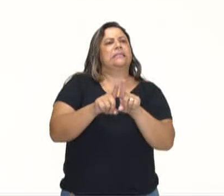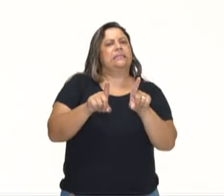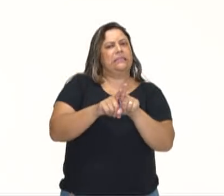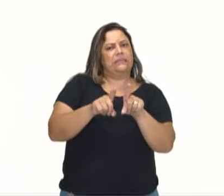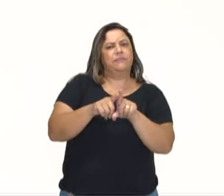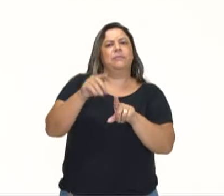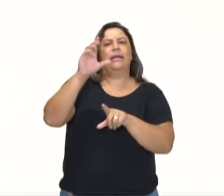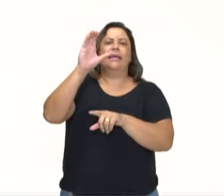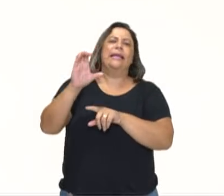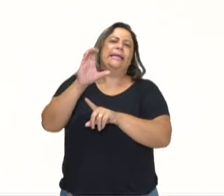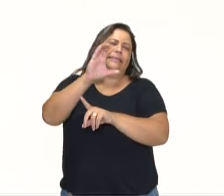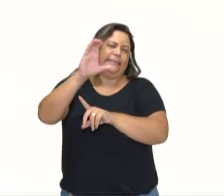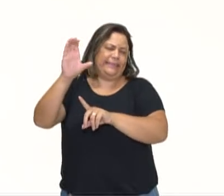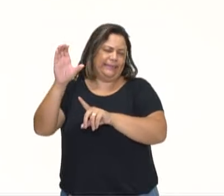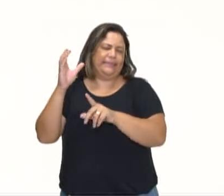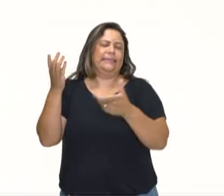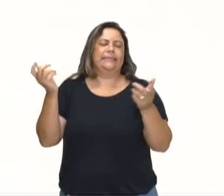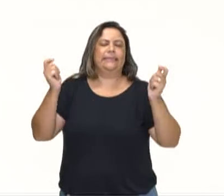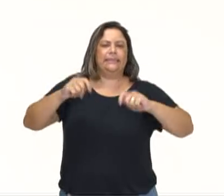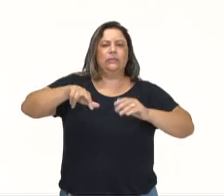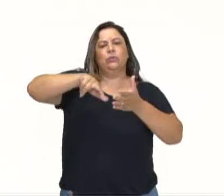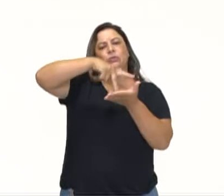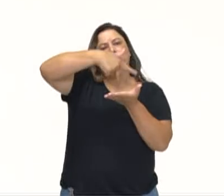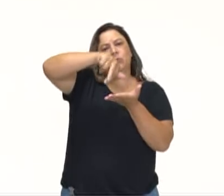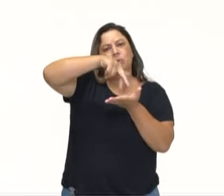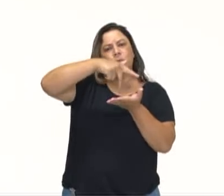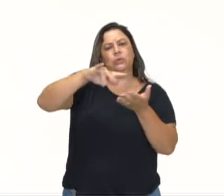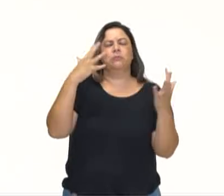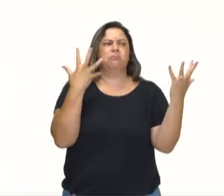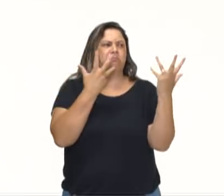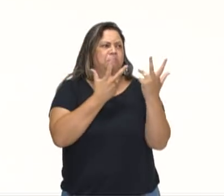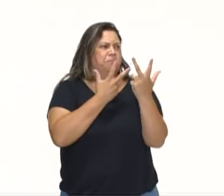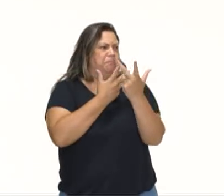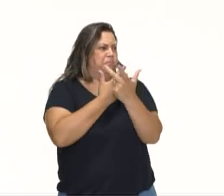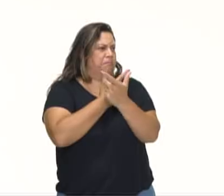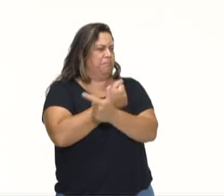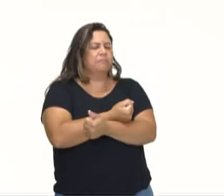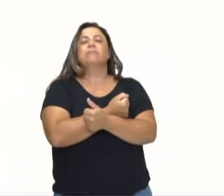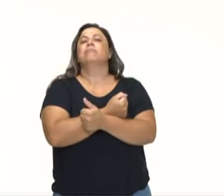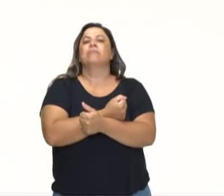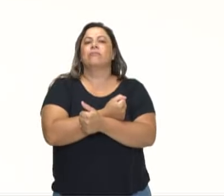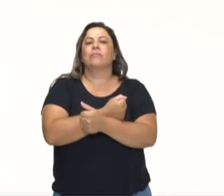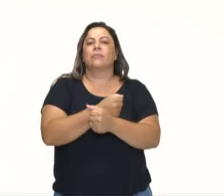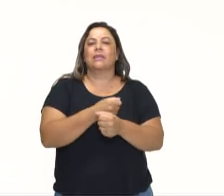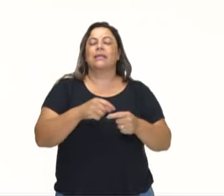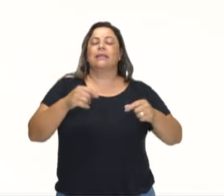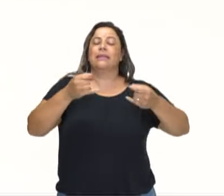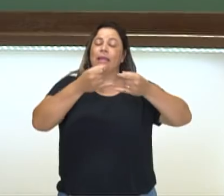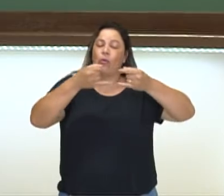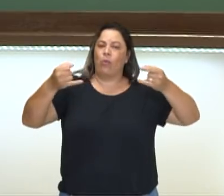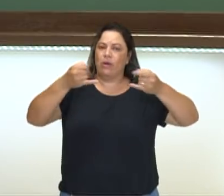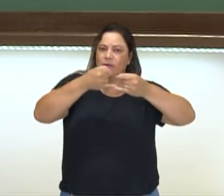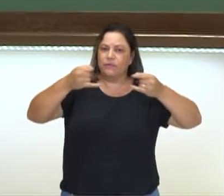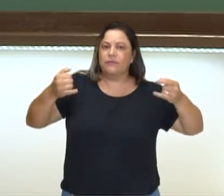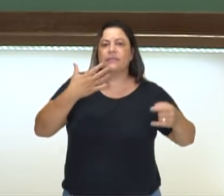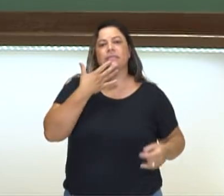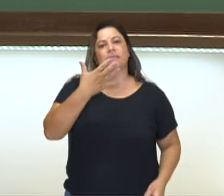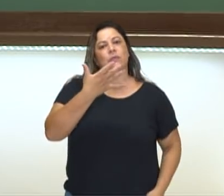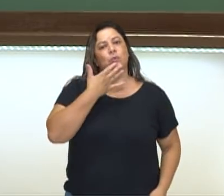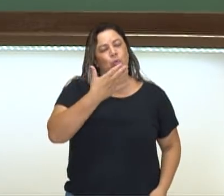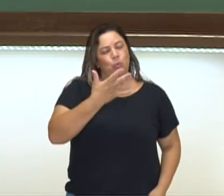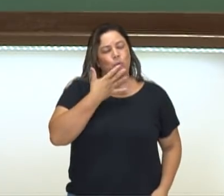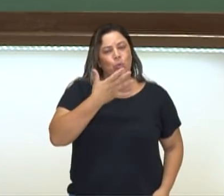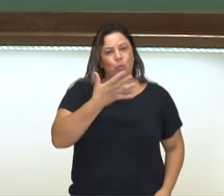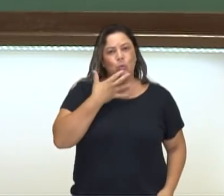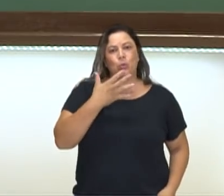na forma de geografia, de coreografias muito belas, enriquecidas com fitas coloridas. Então, nas congadas, tem o